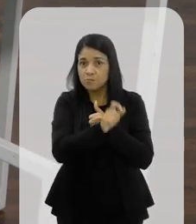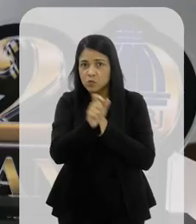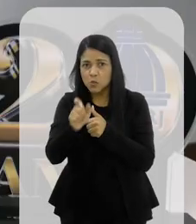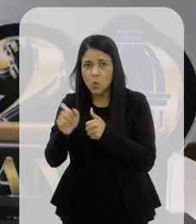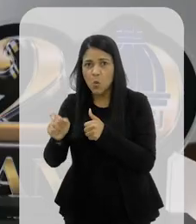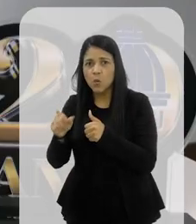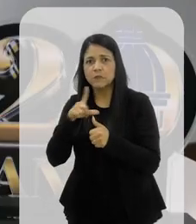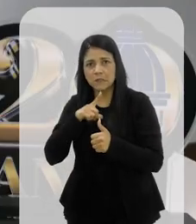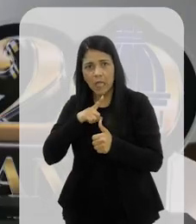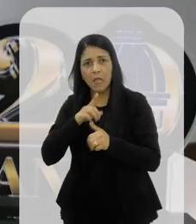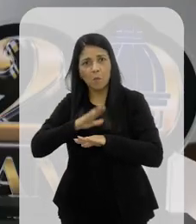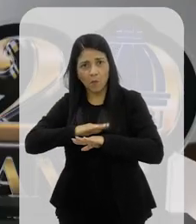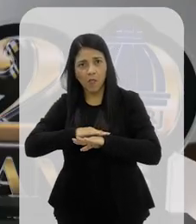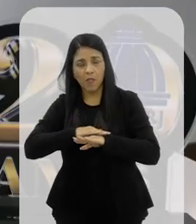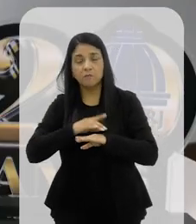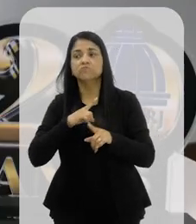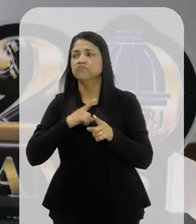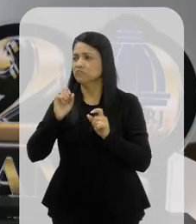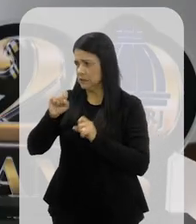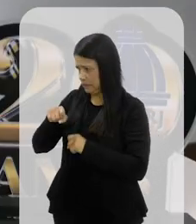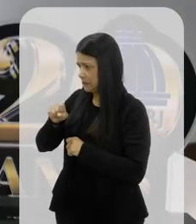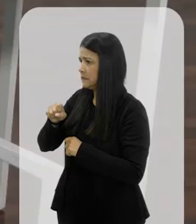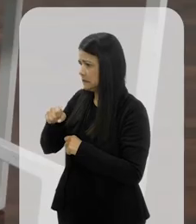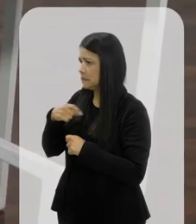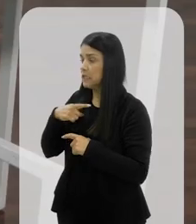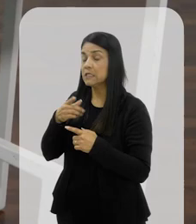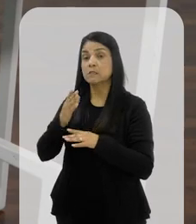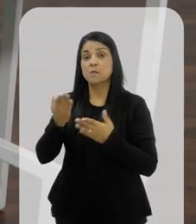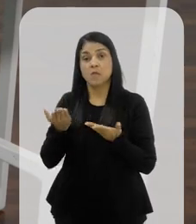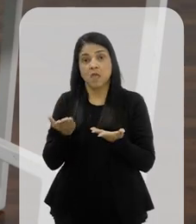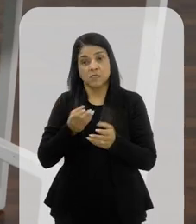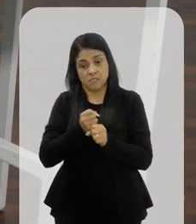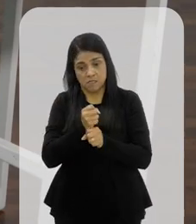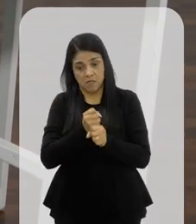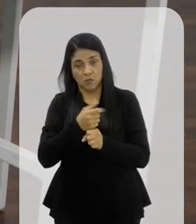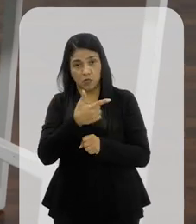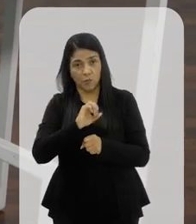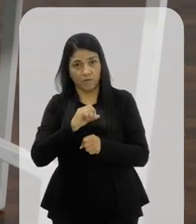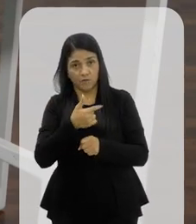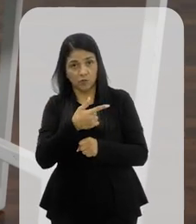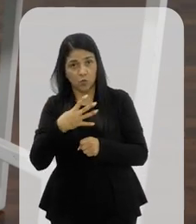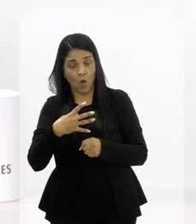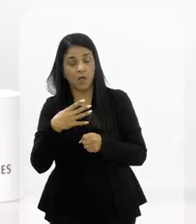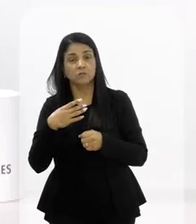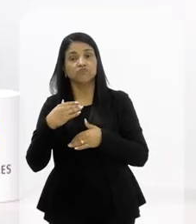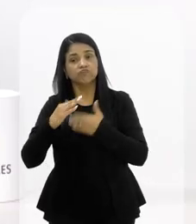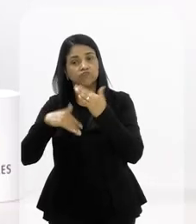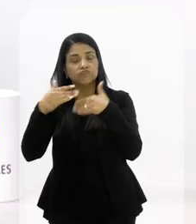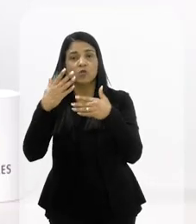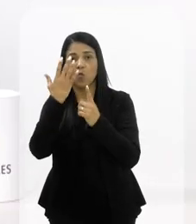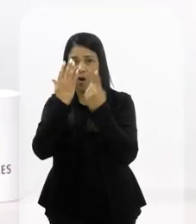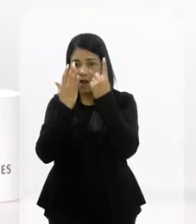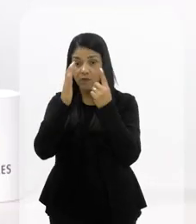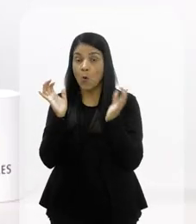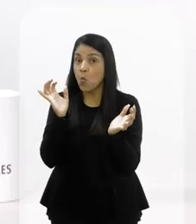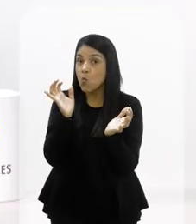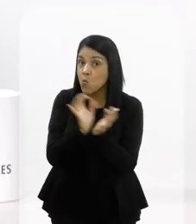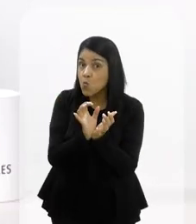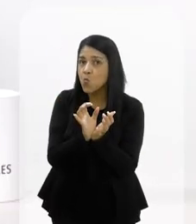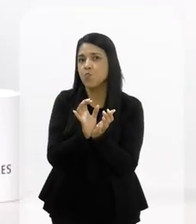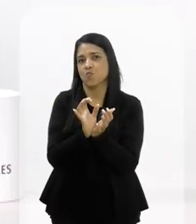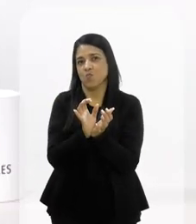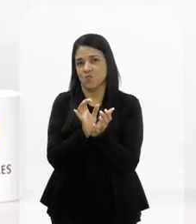em algum momento sim sim sim o esse ano por exemplo eu tenho experimentado muito um processo de construção de carnaval muito